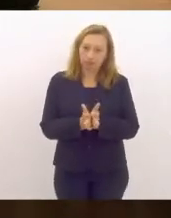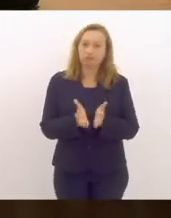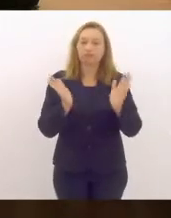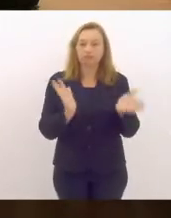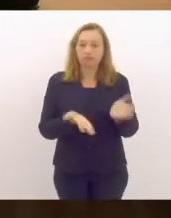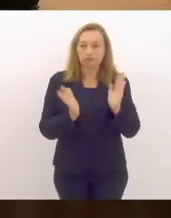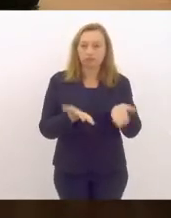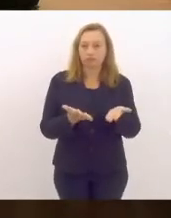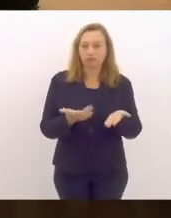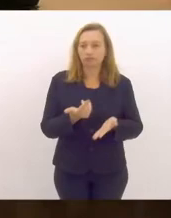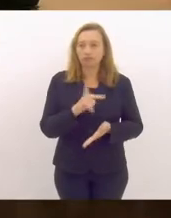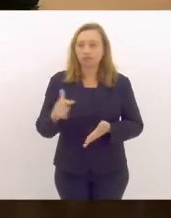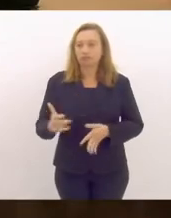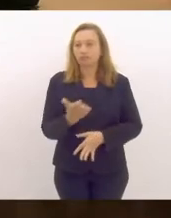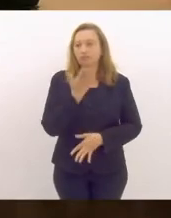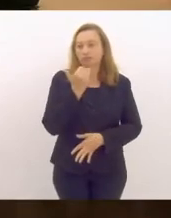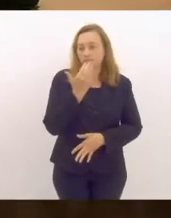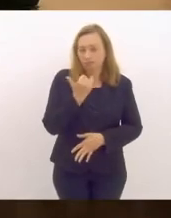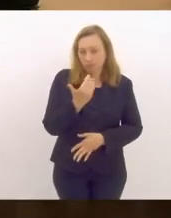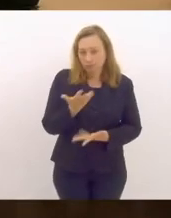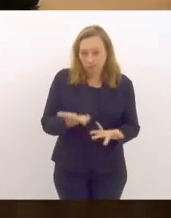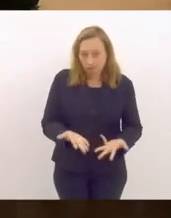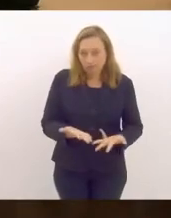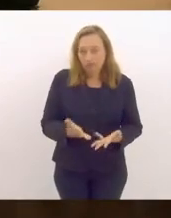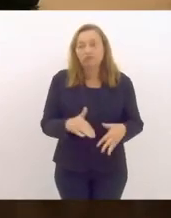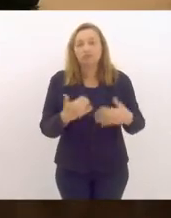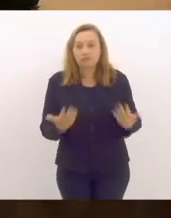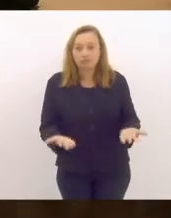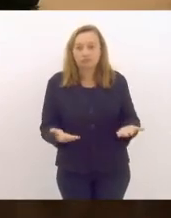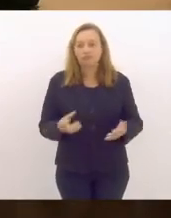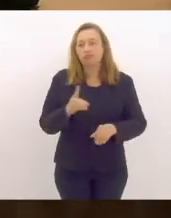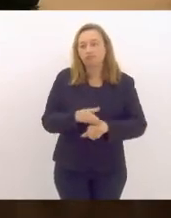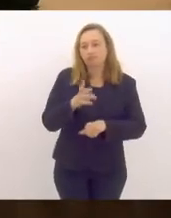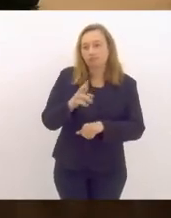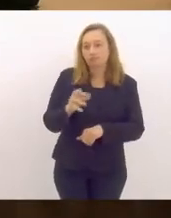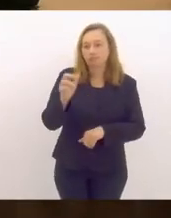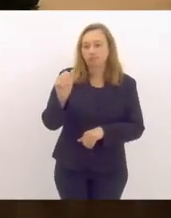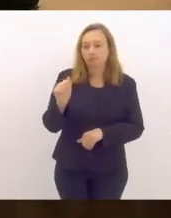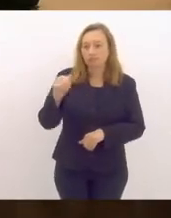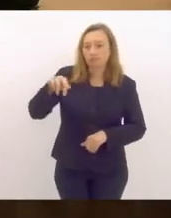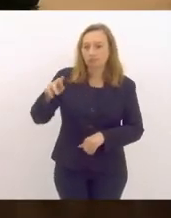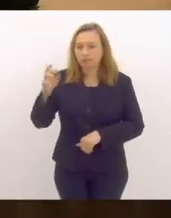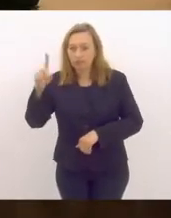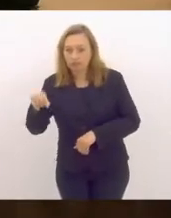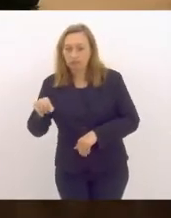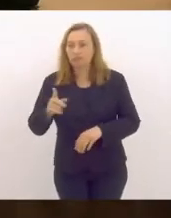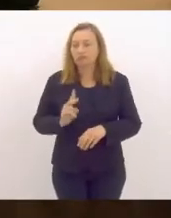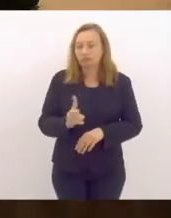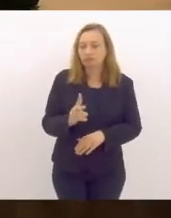hoje não têm um prato de comida para comer. Então, o doutor André sempre foi muito